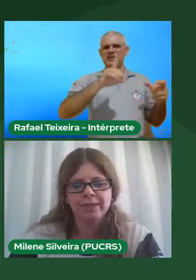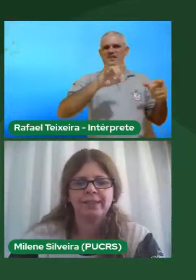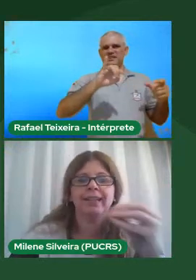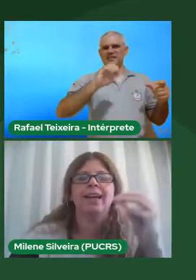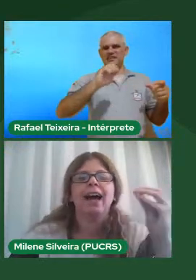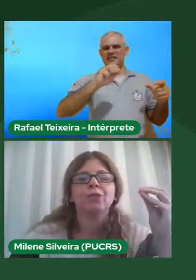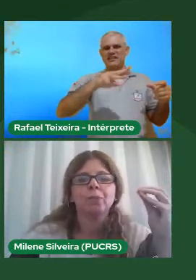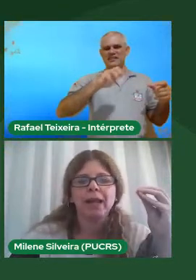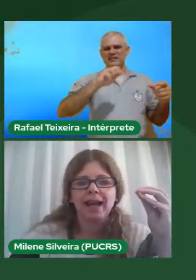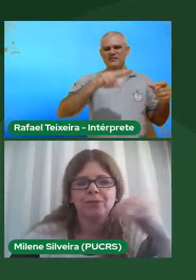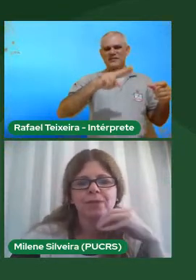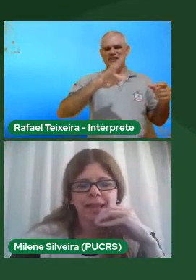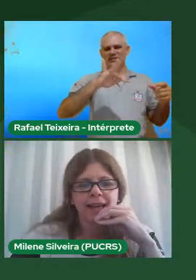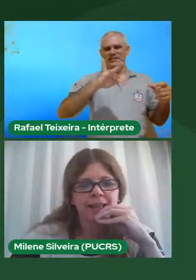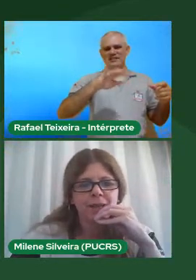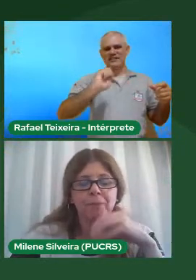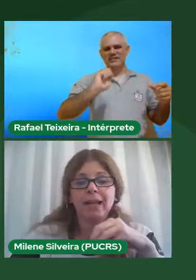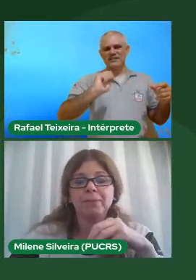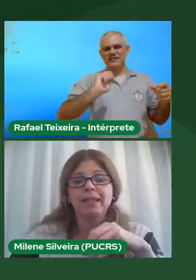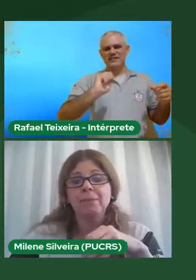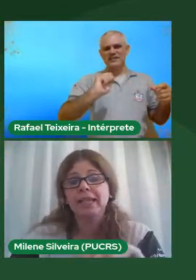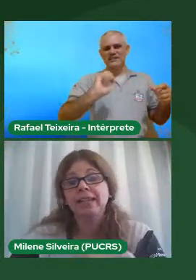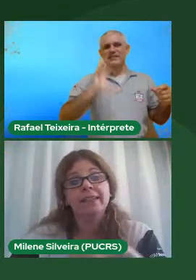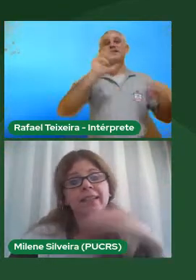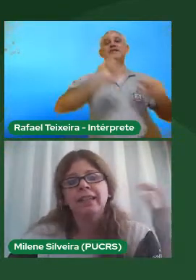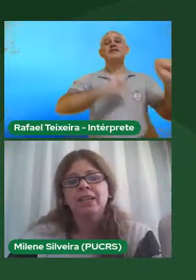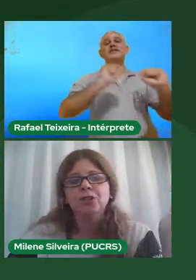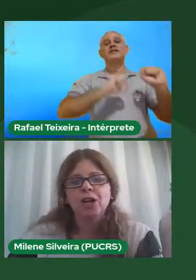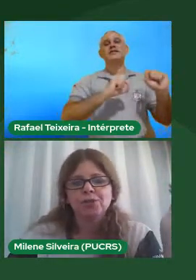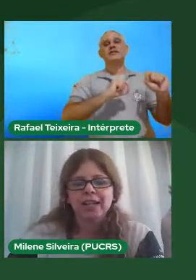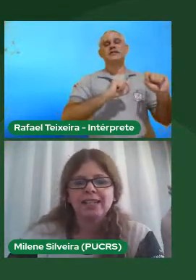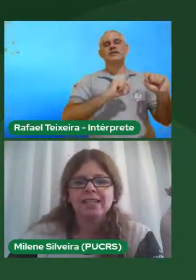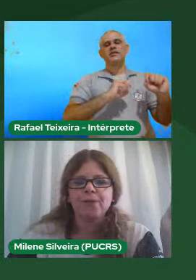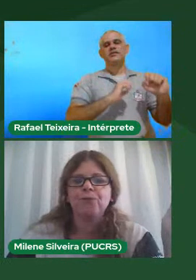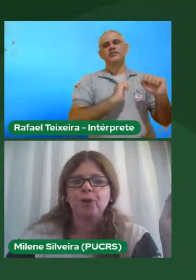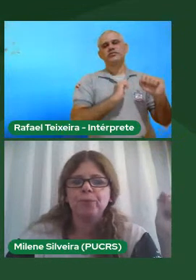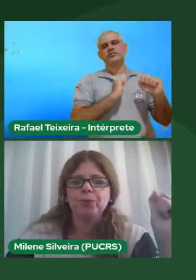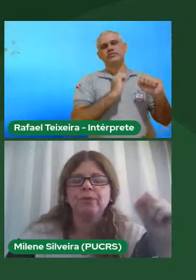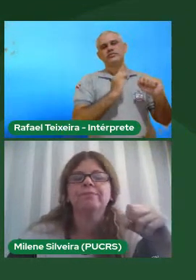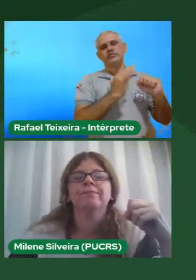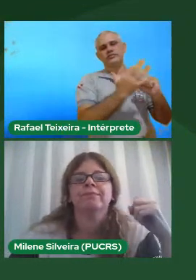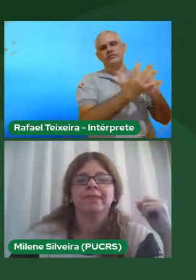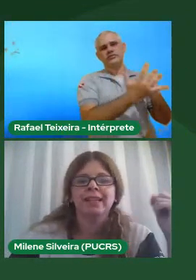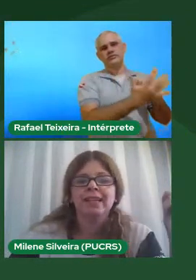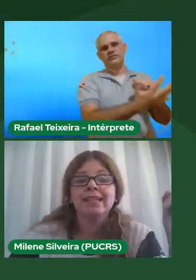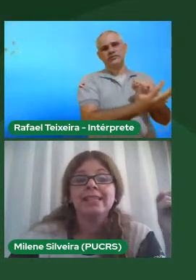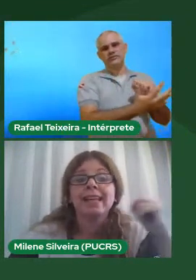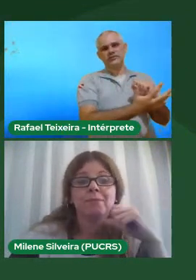fomos atropelados, né, pela pandemia, e o nosso IHC foi para o